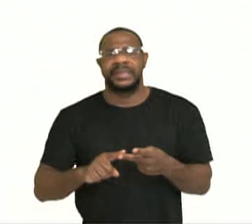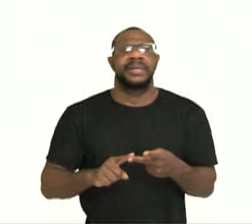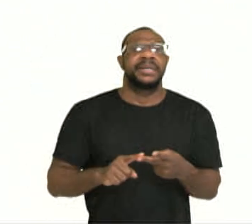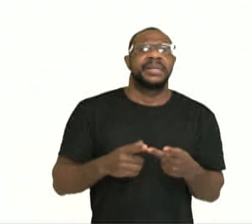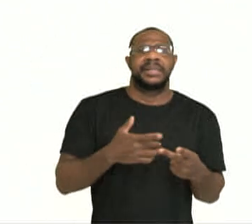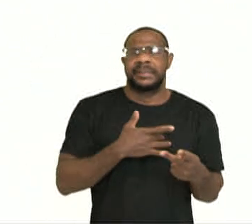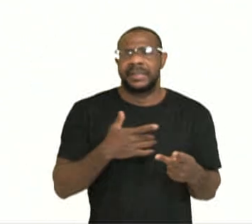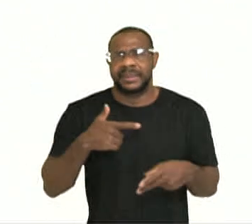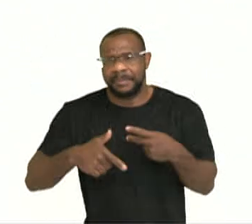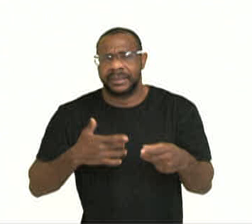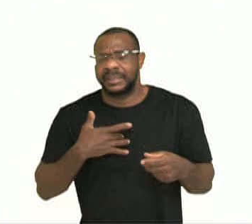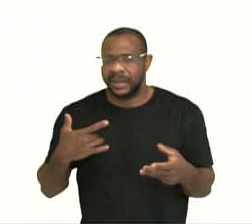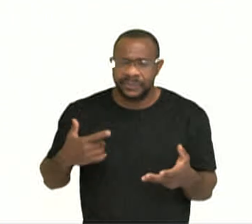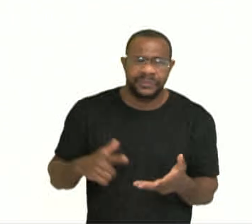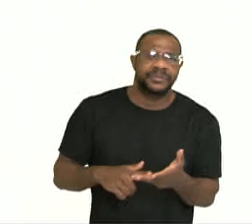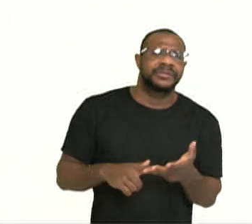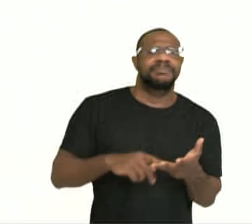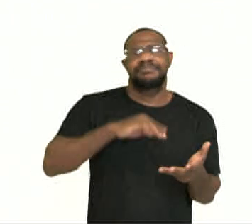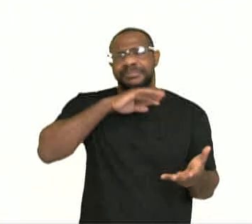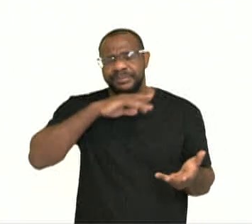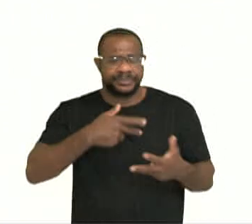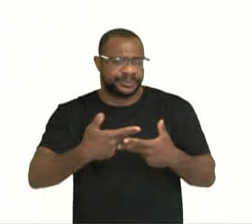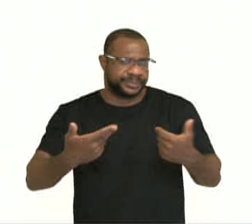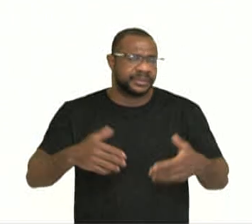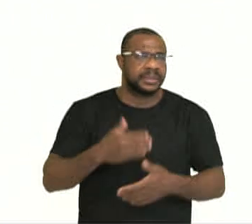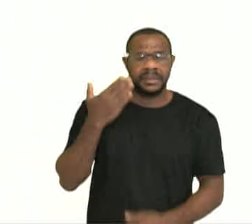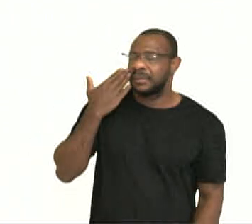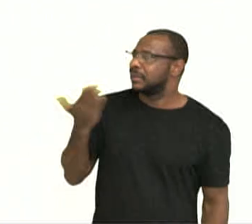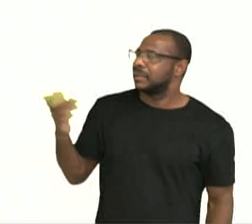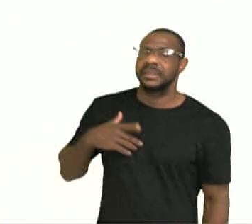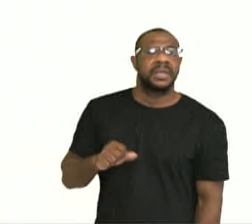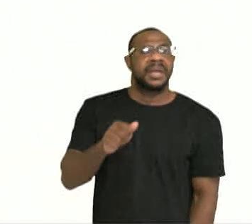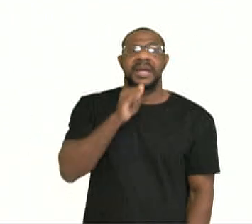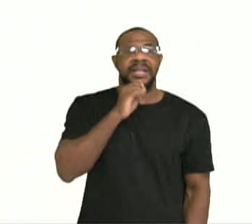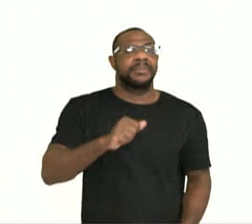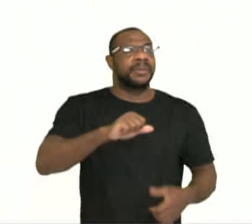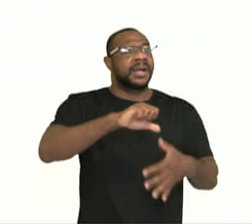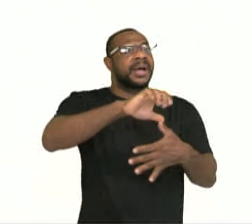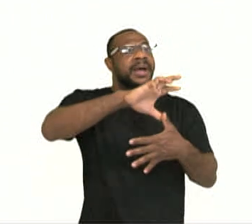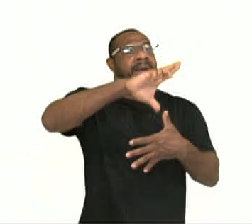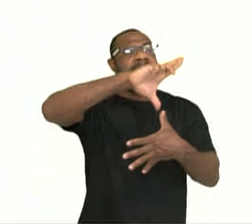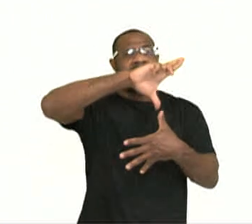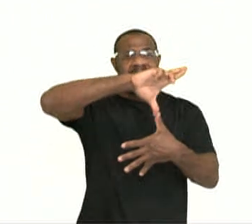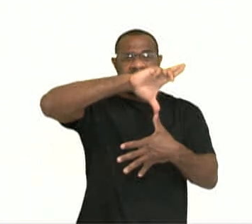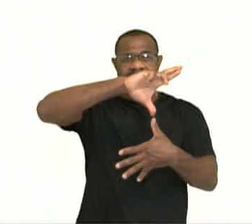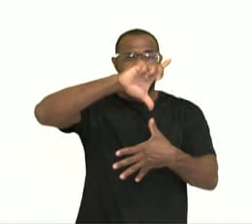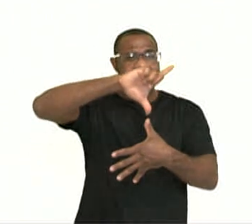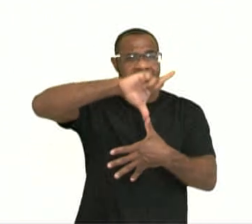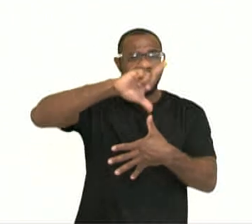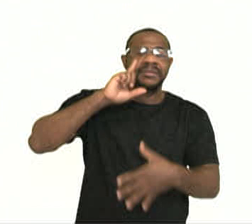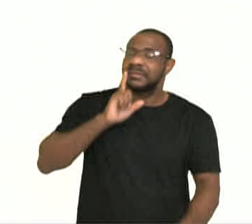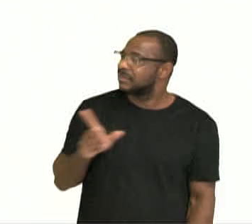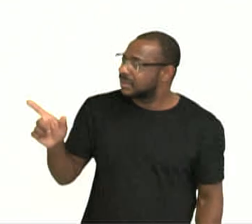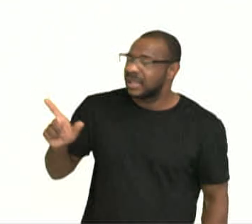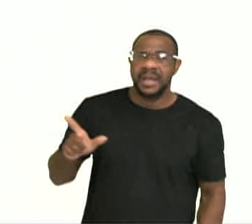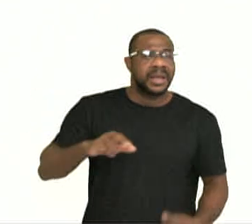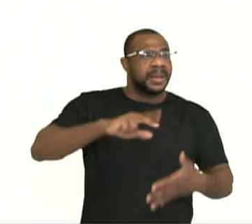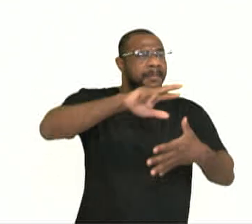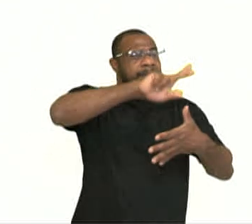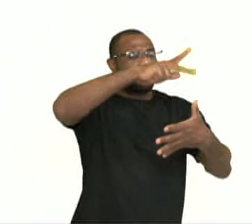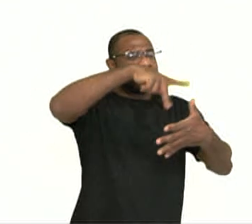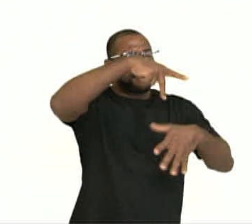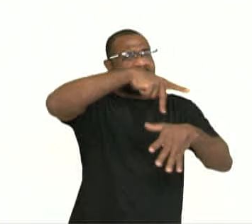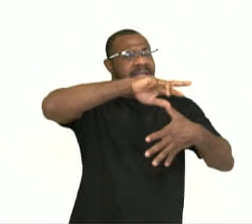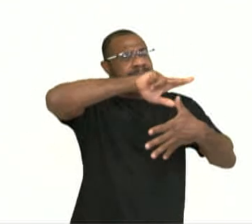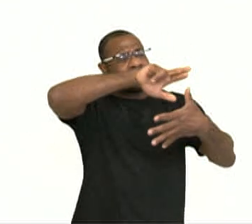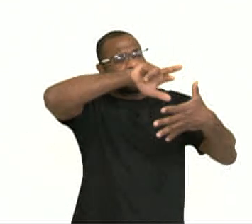aí nós temos algumas notícias que destacam isso em áreas como da América Latina. Muitos países tendo ali